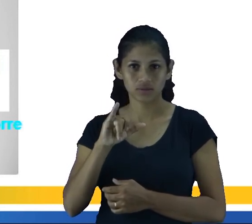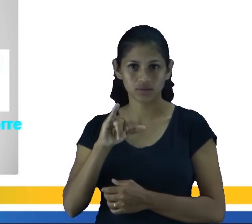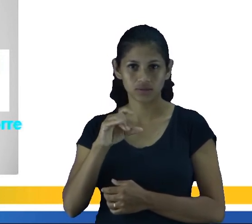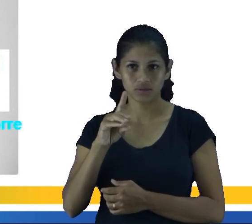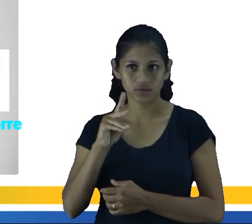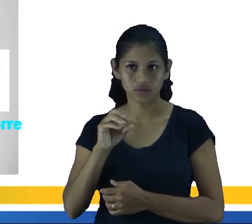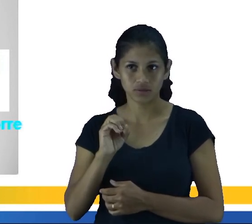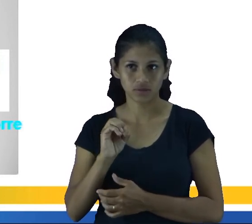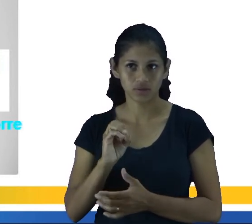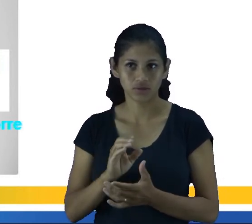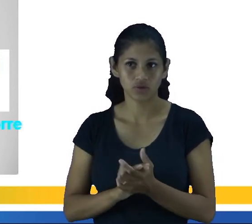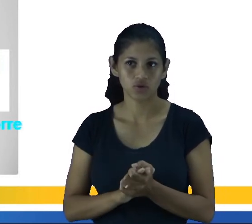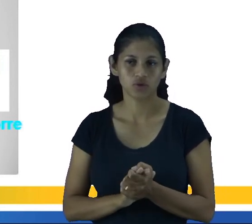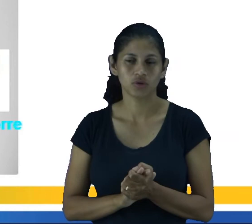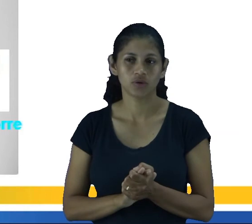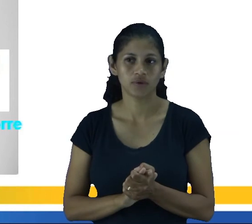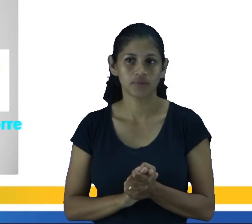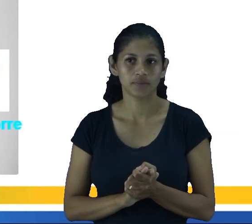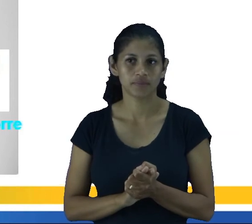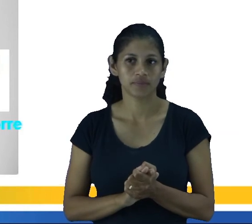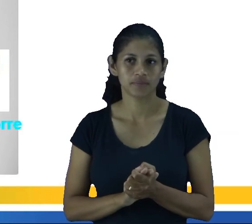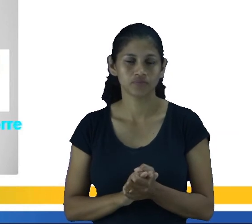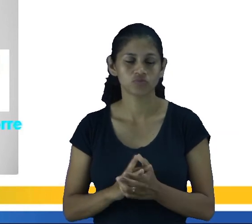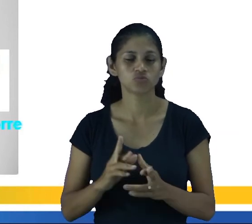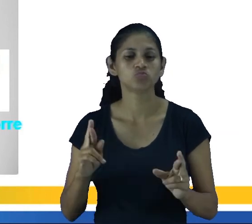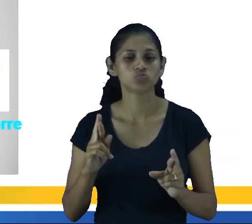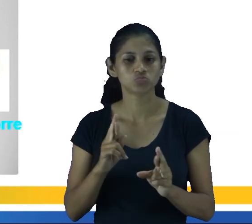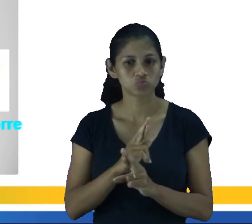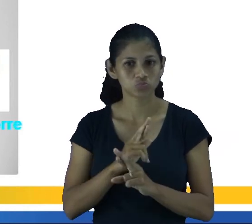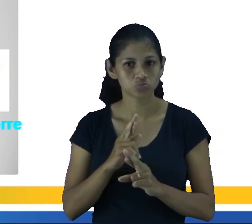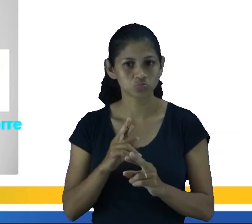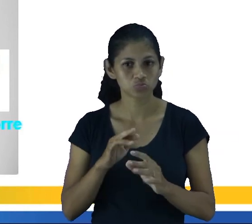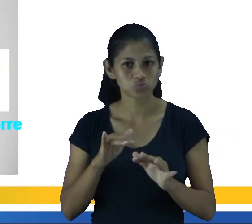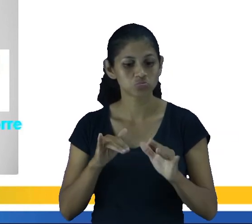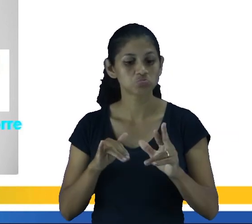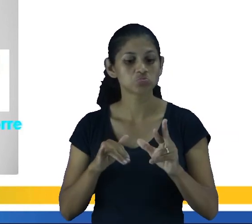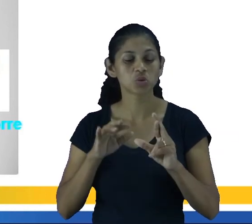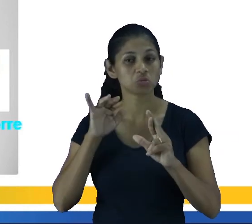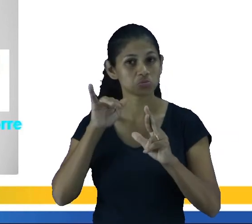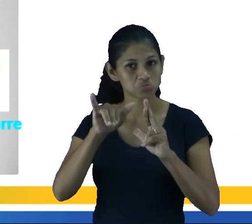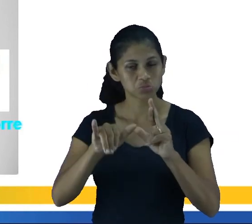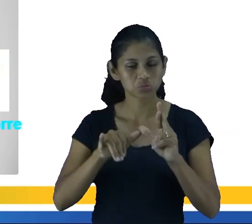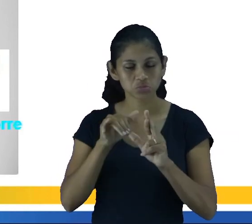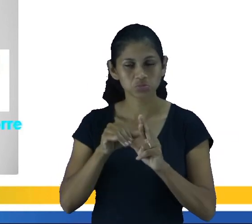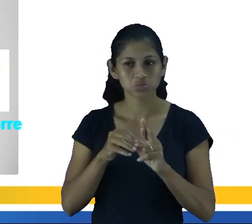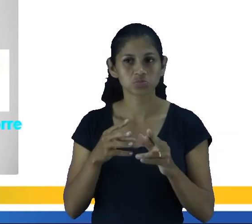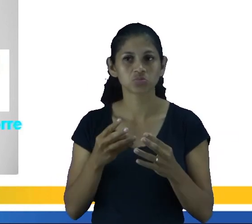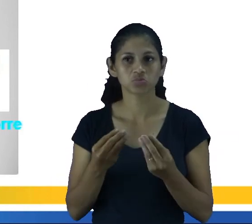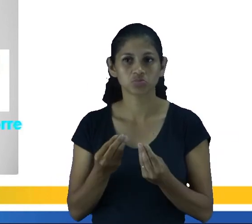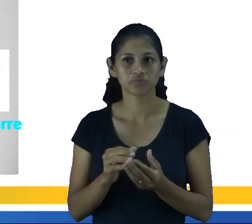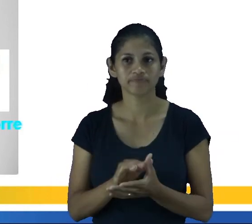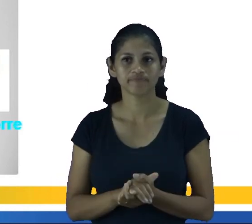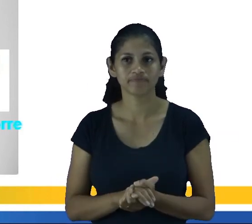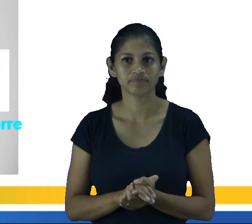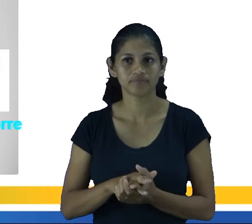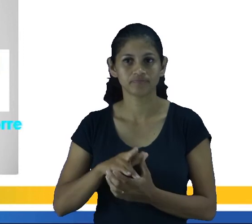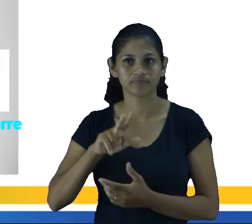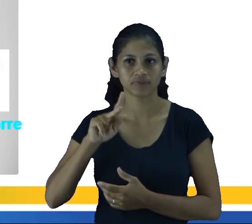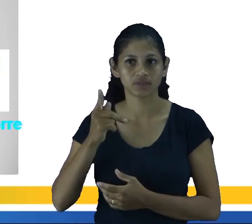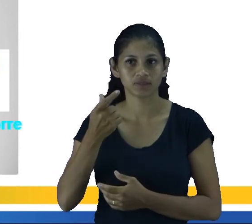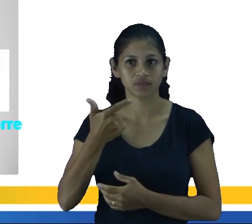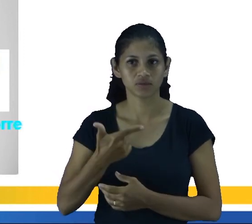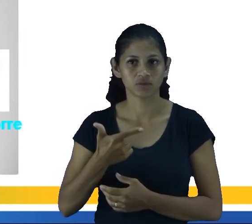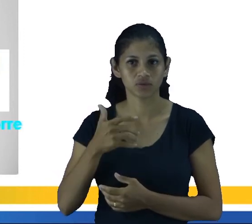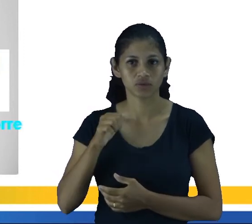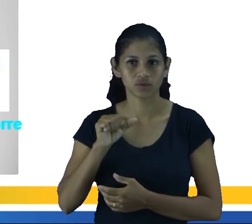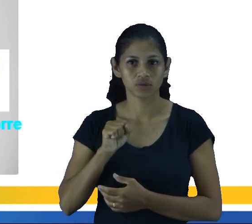essa reação ela vai ocorrer. Já essa daqui, né, a gente tem aqui um ácido forte, né, o